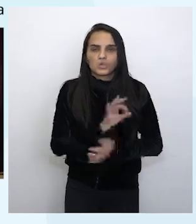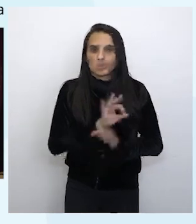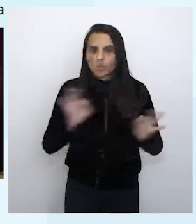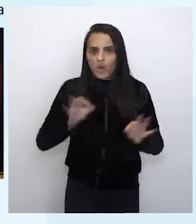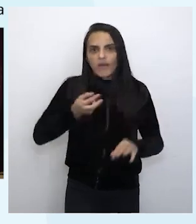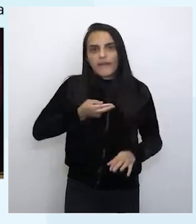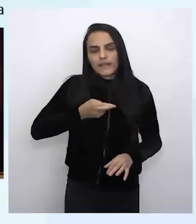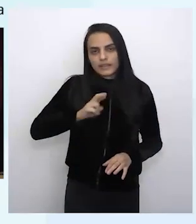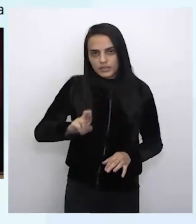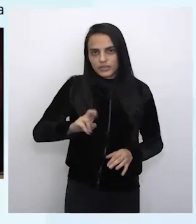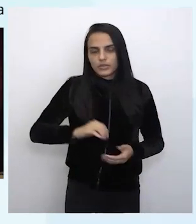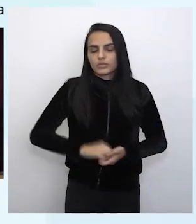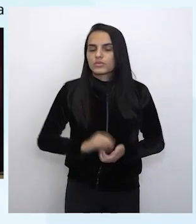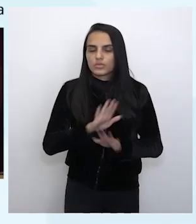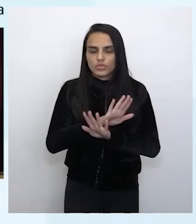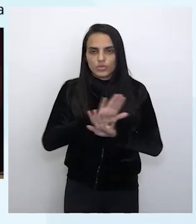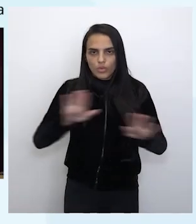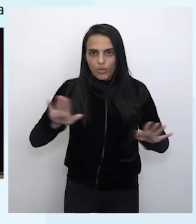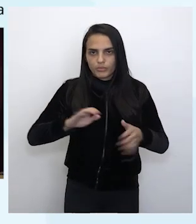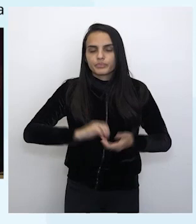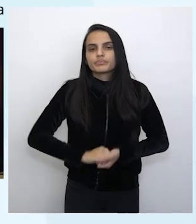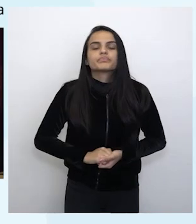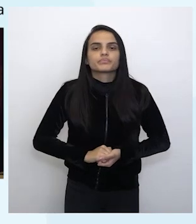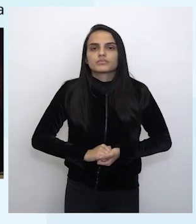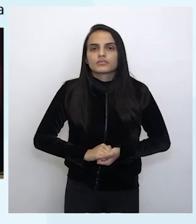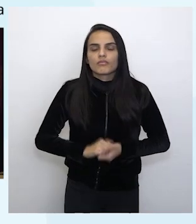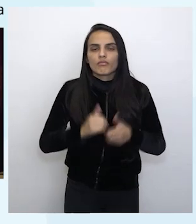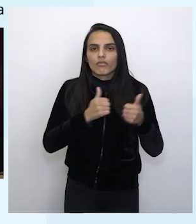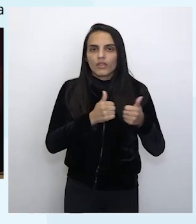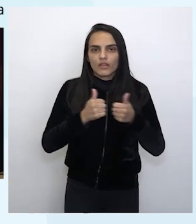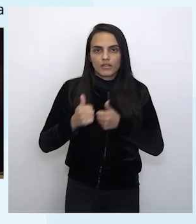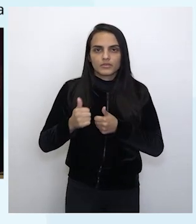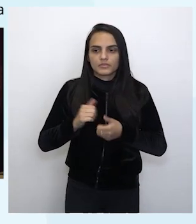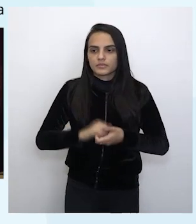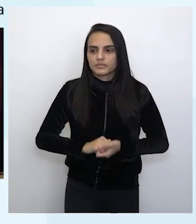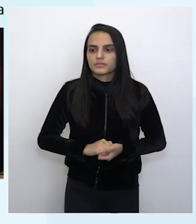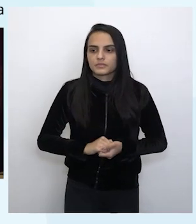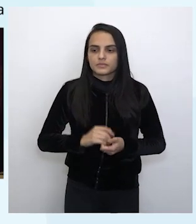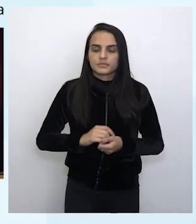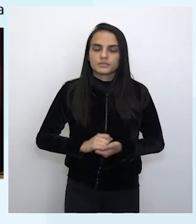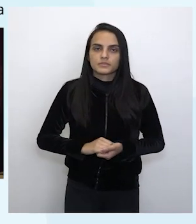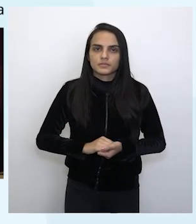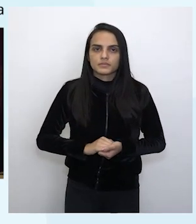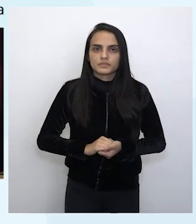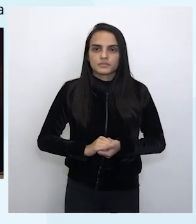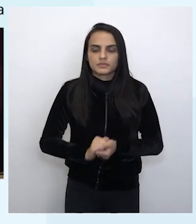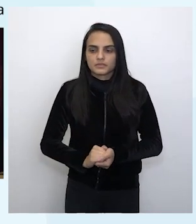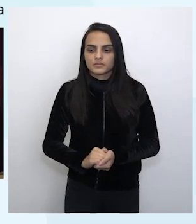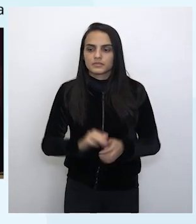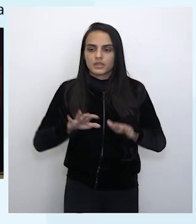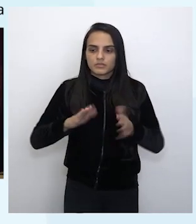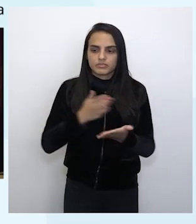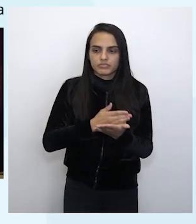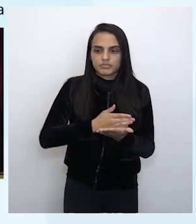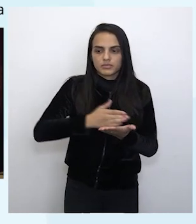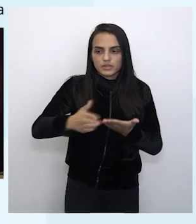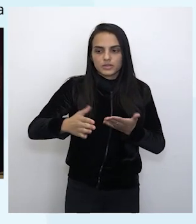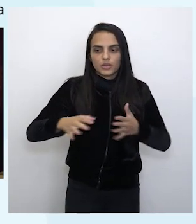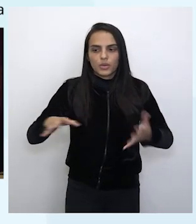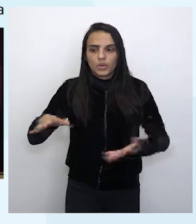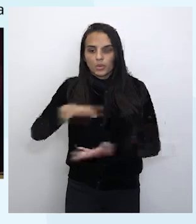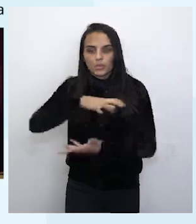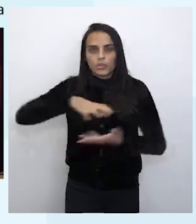a função, né, dupla de chefe de Estado junto, tá? Então, gente, a partir da Reforma Protestante, né,